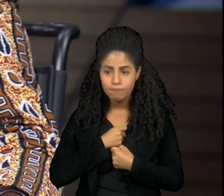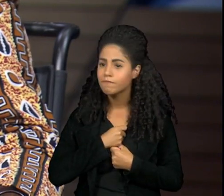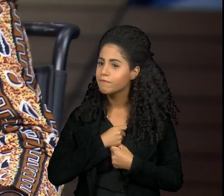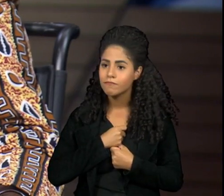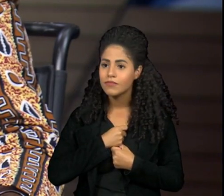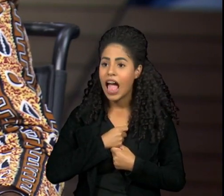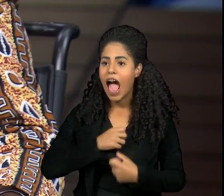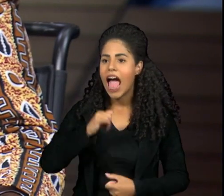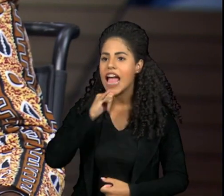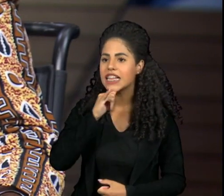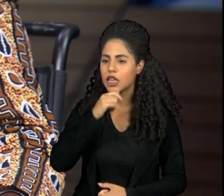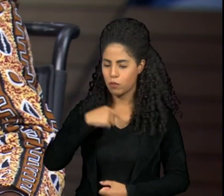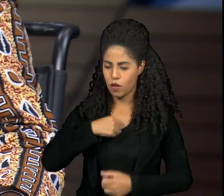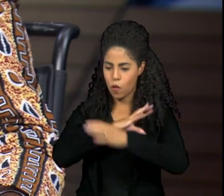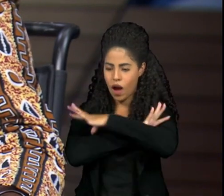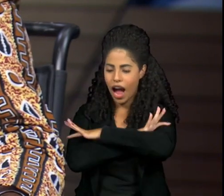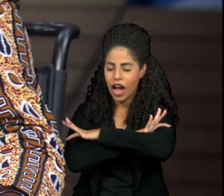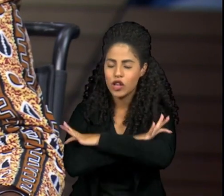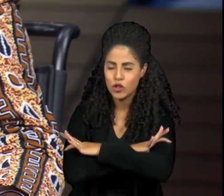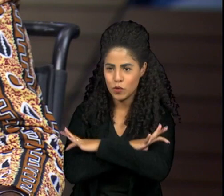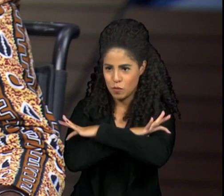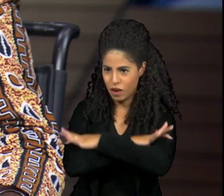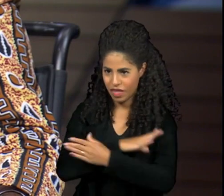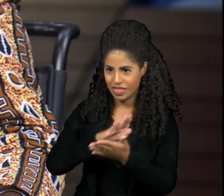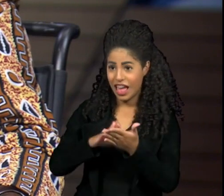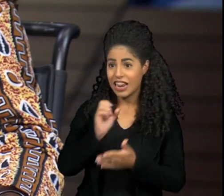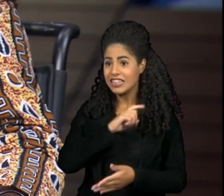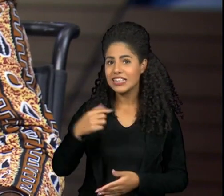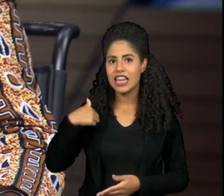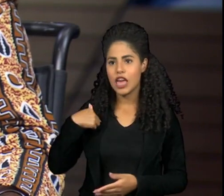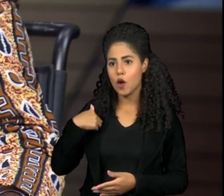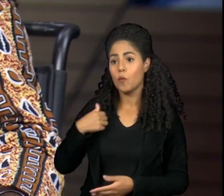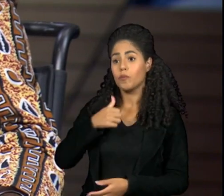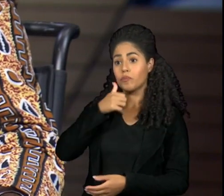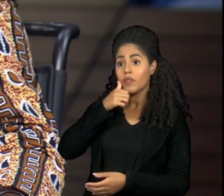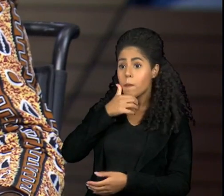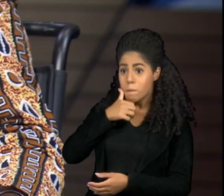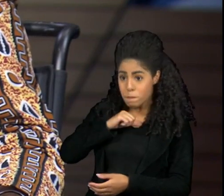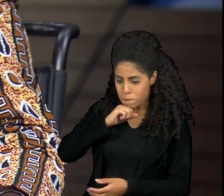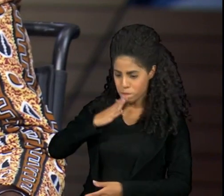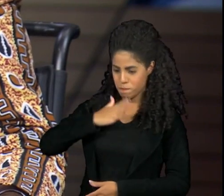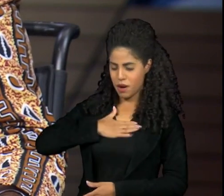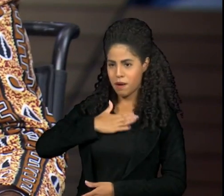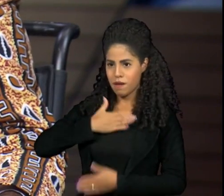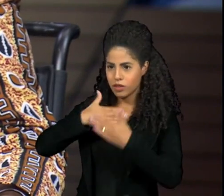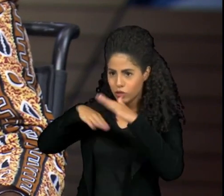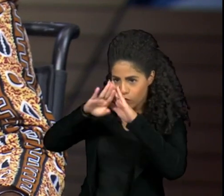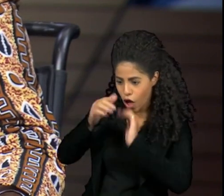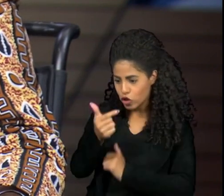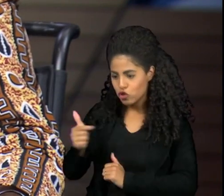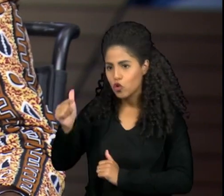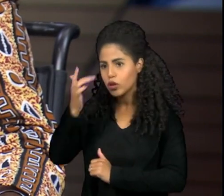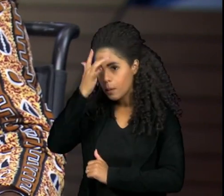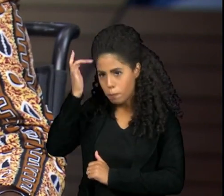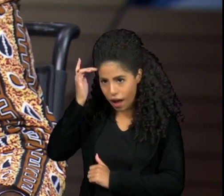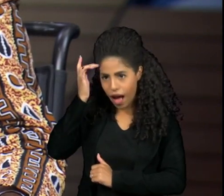não seria de candomblé se eu não fosse filho de uma mãe Ialorixá e de um pai que é de terreiro. Talvez eu